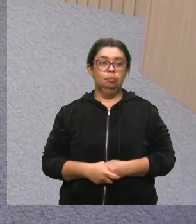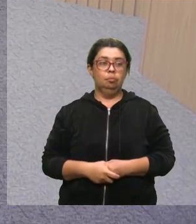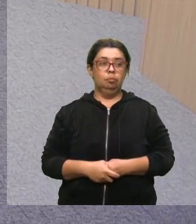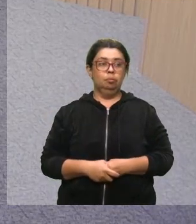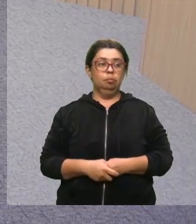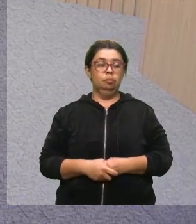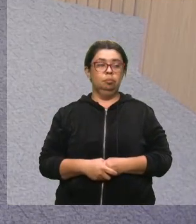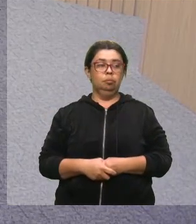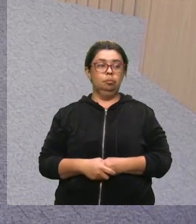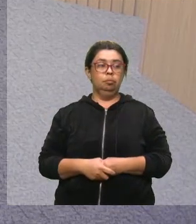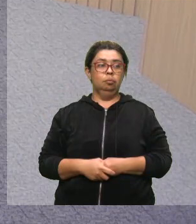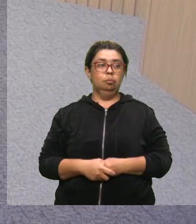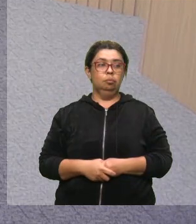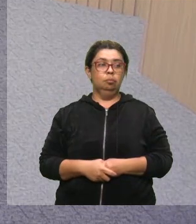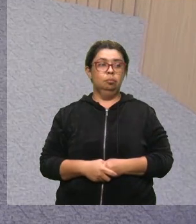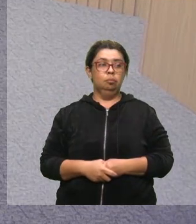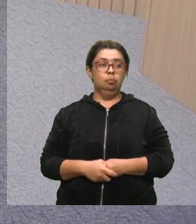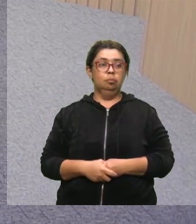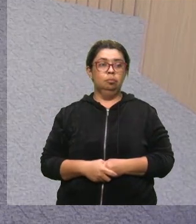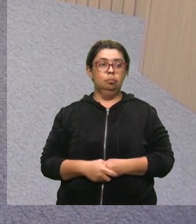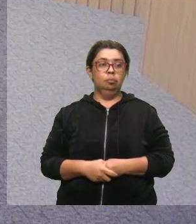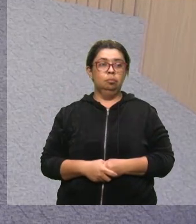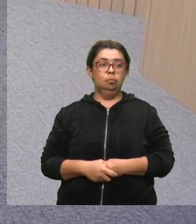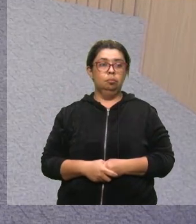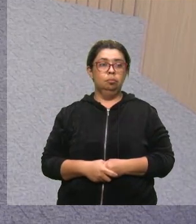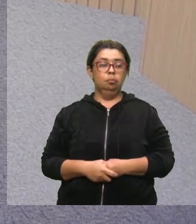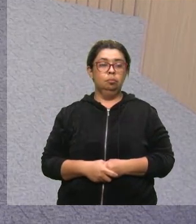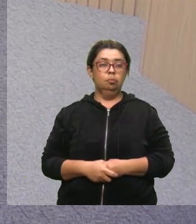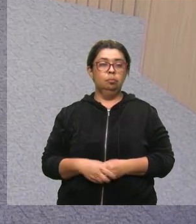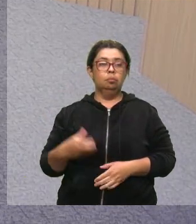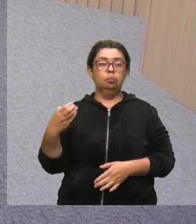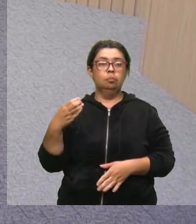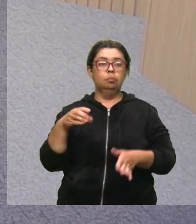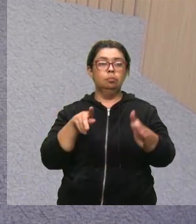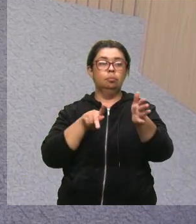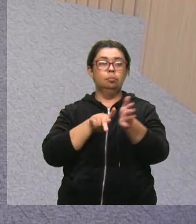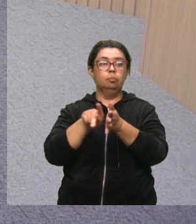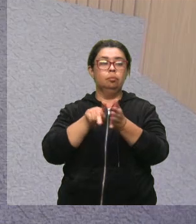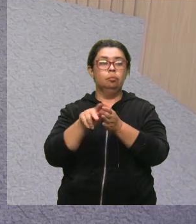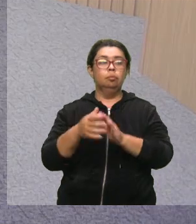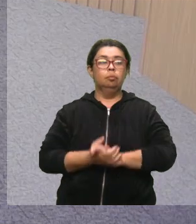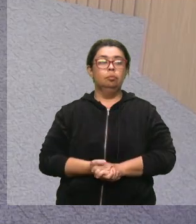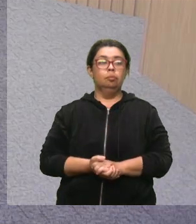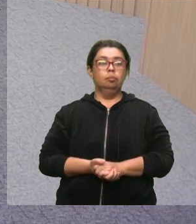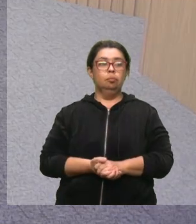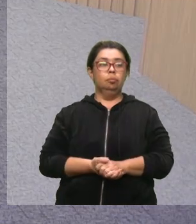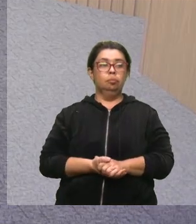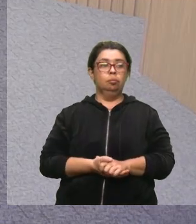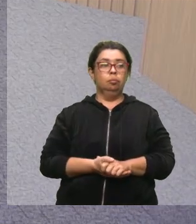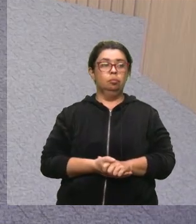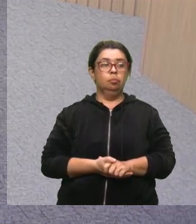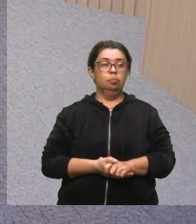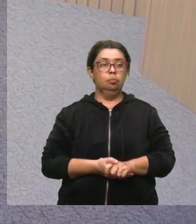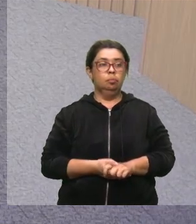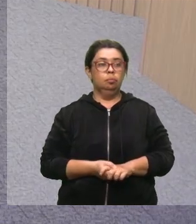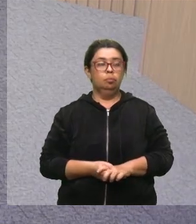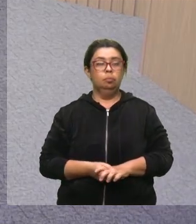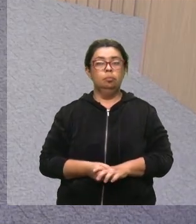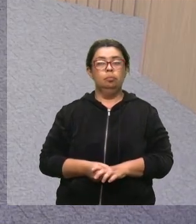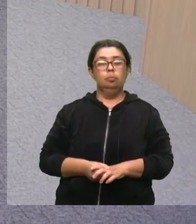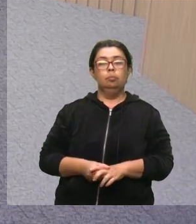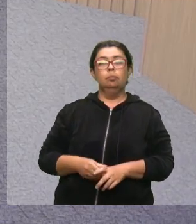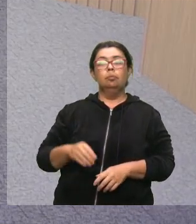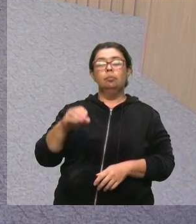Além disso, Felipe, eu gostaria de perguntar sobre a ficha Guias, Sarjetas e Sarjetões, que